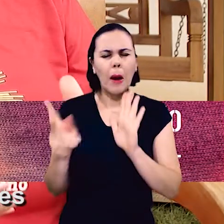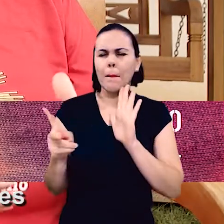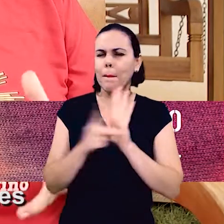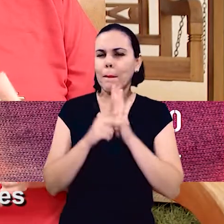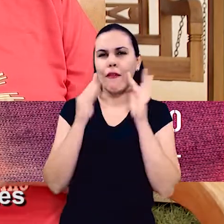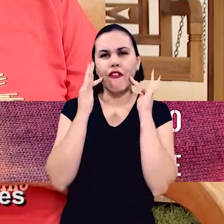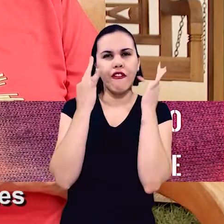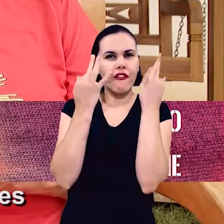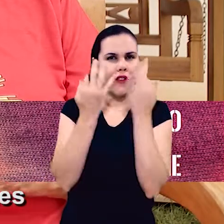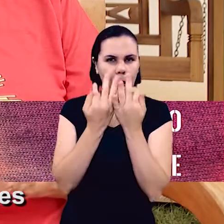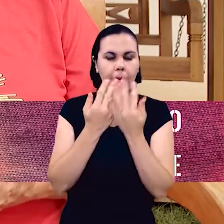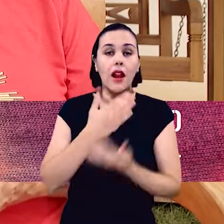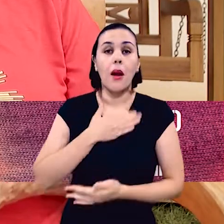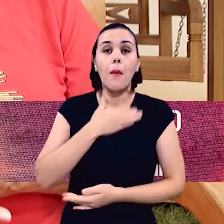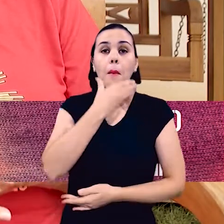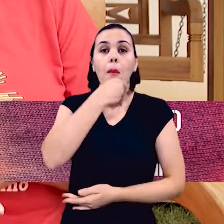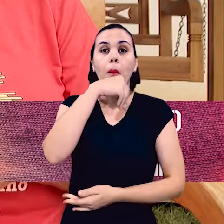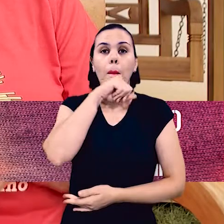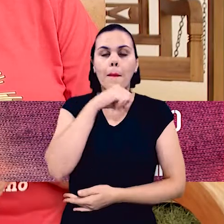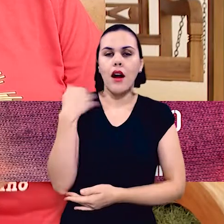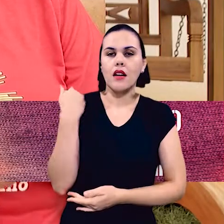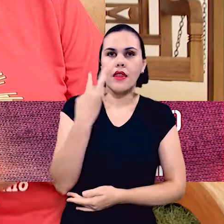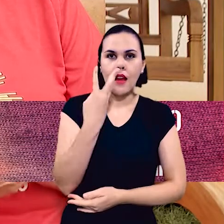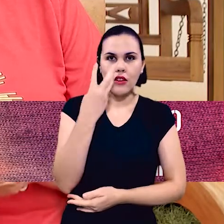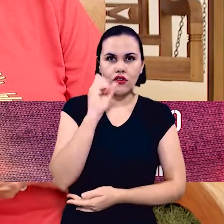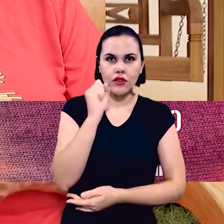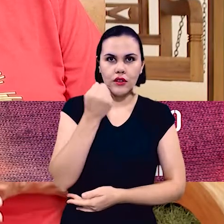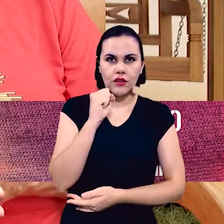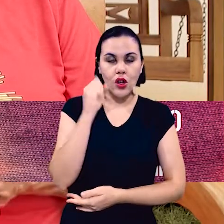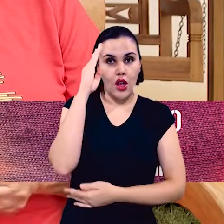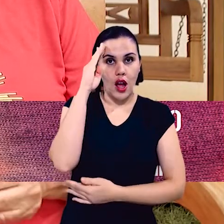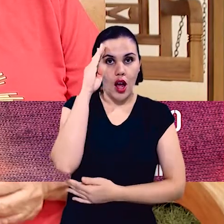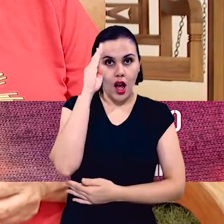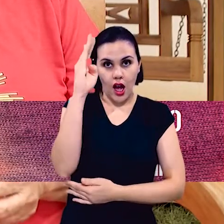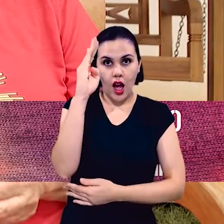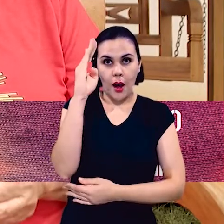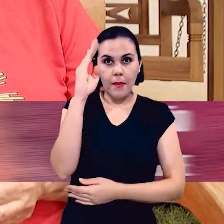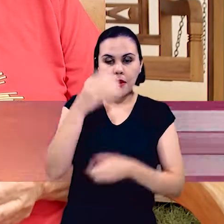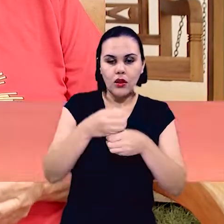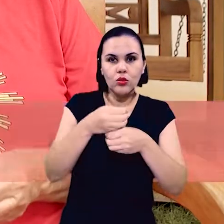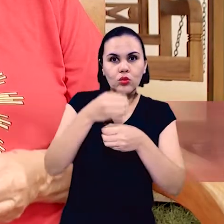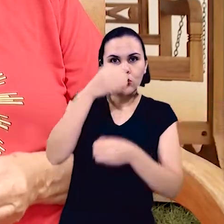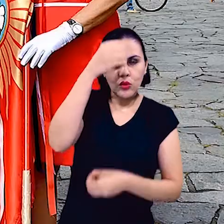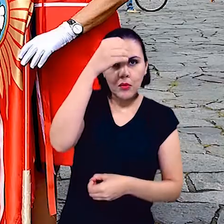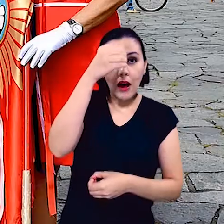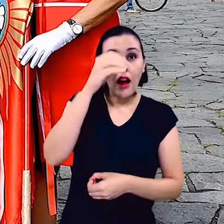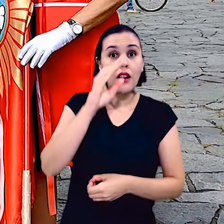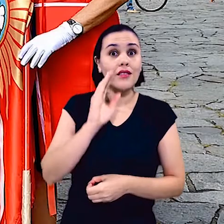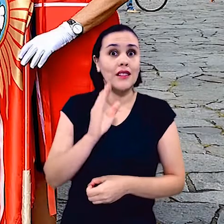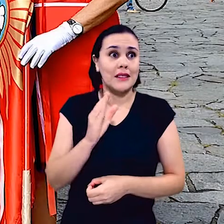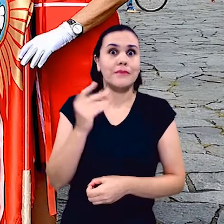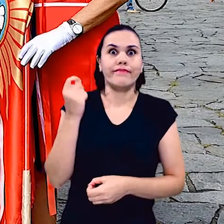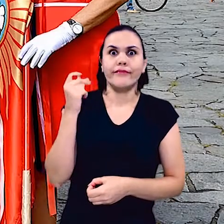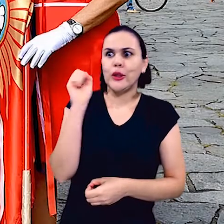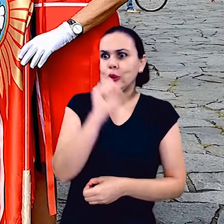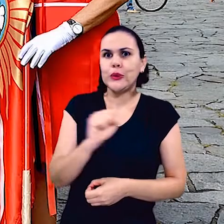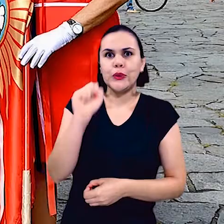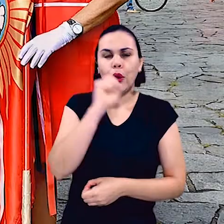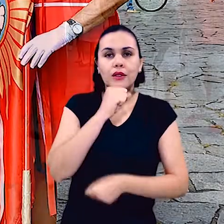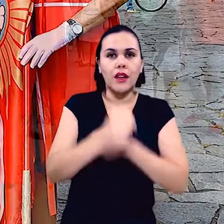é de raízes. Meu pai, com 38 anos, foi capitão do mastro e ele ainda era